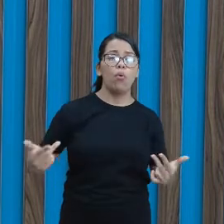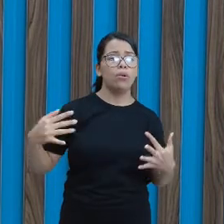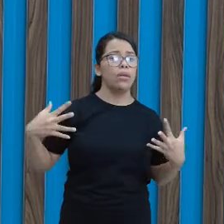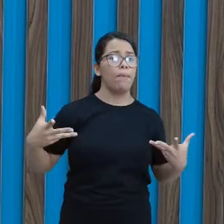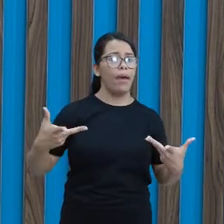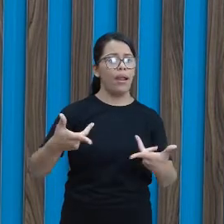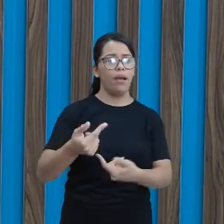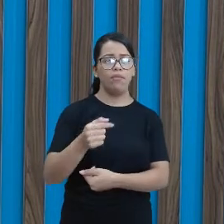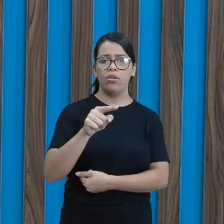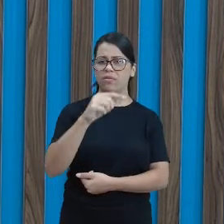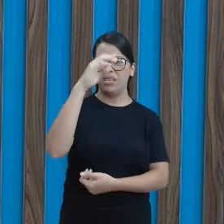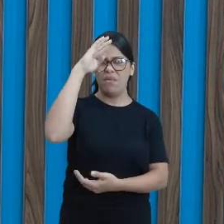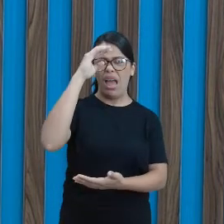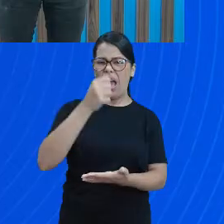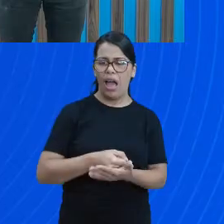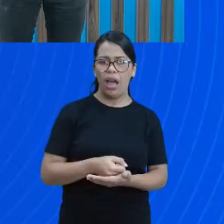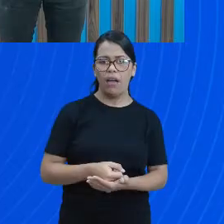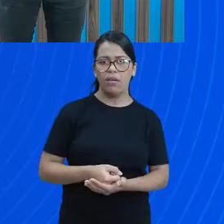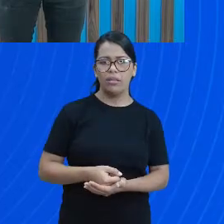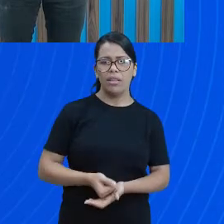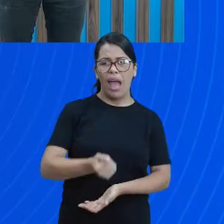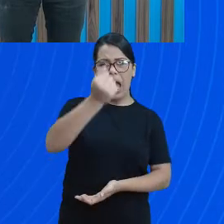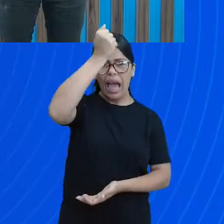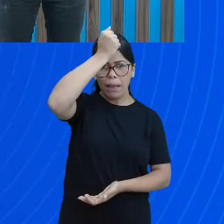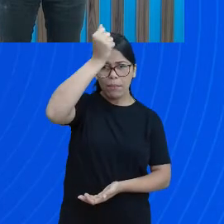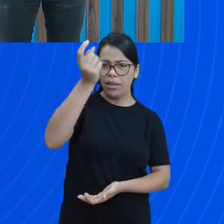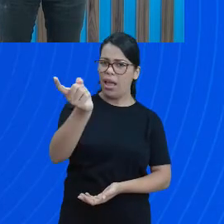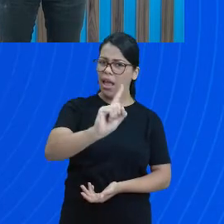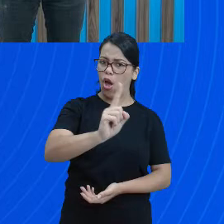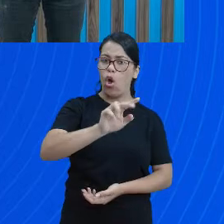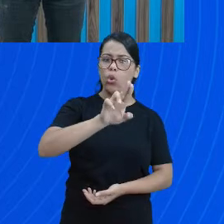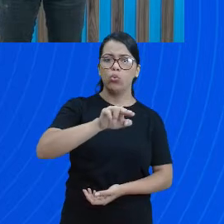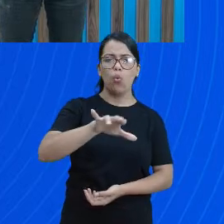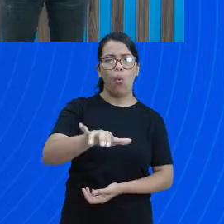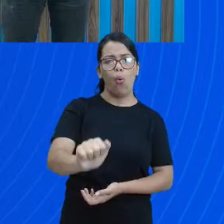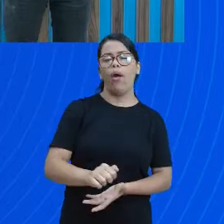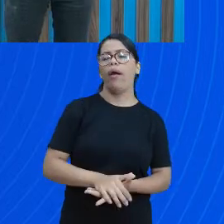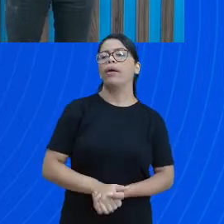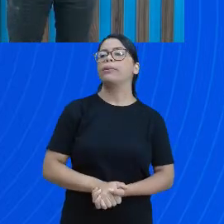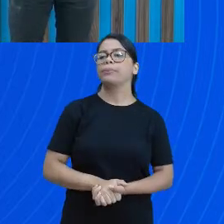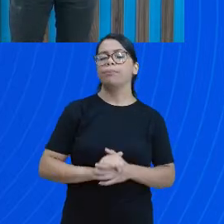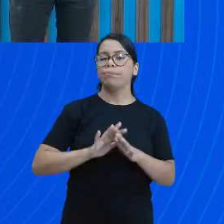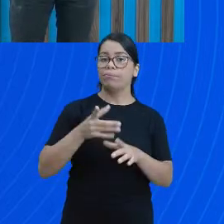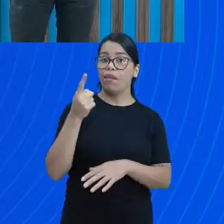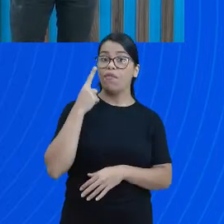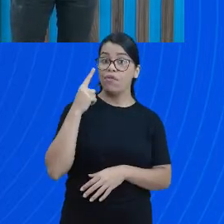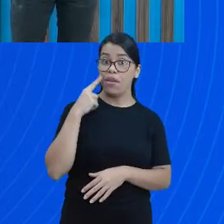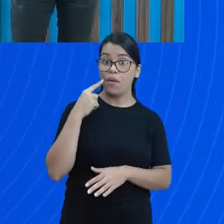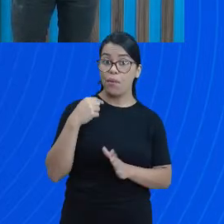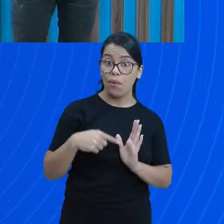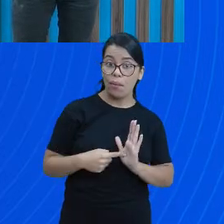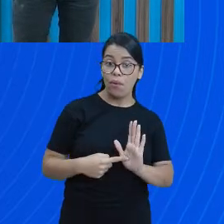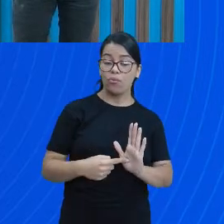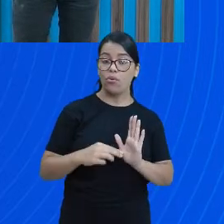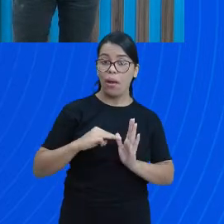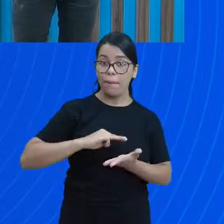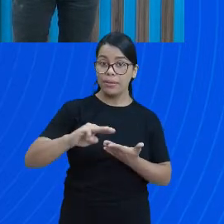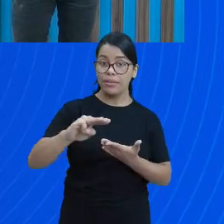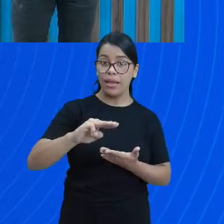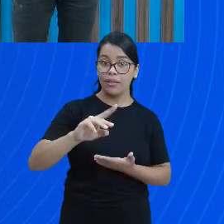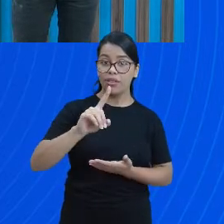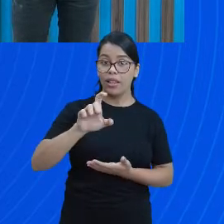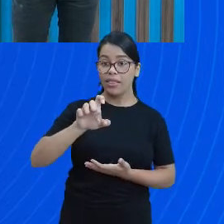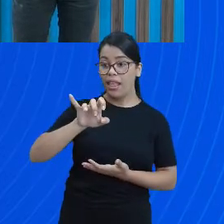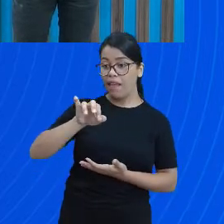arrepender. Pronto, receberam o recado dado. Viu, Devinho? Recado foi dado, tem que se ligar